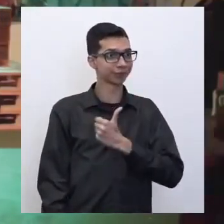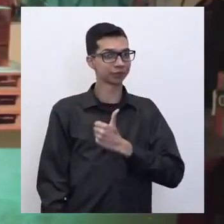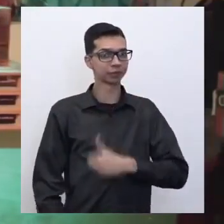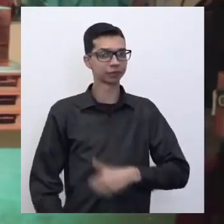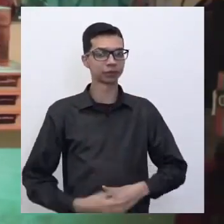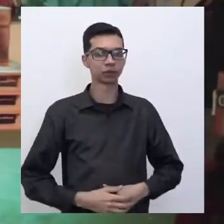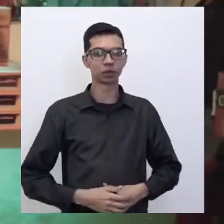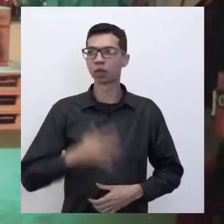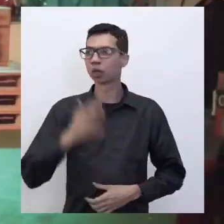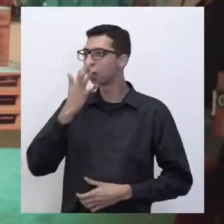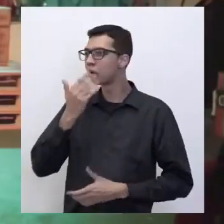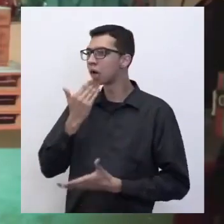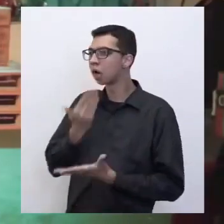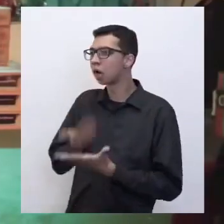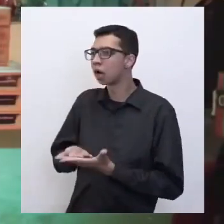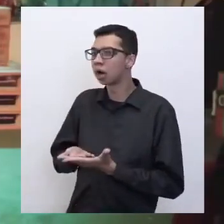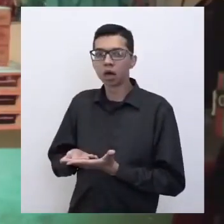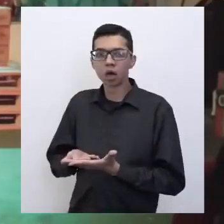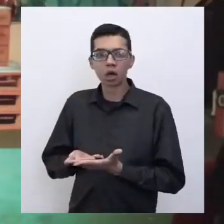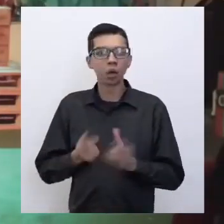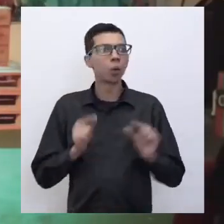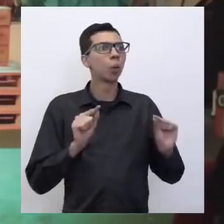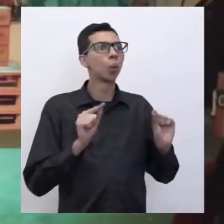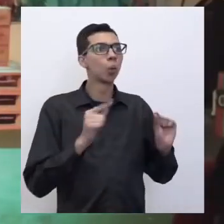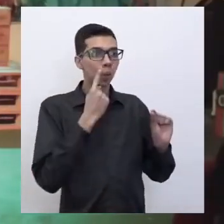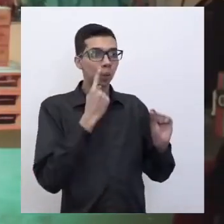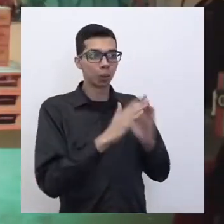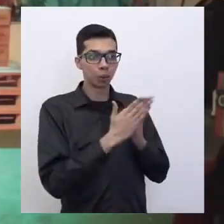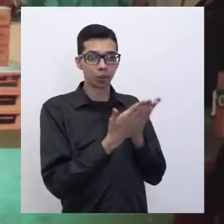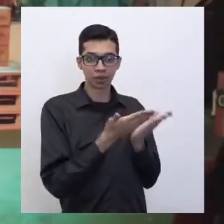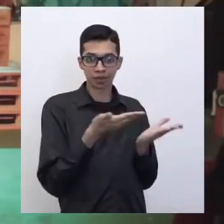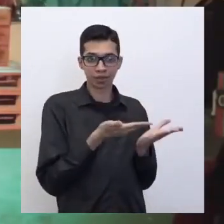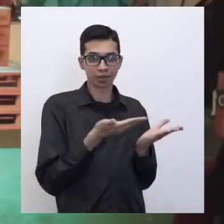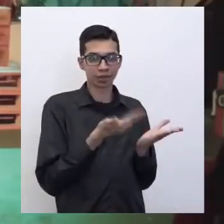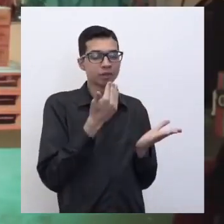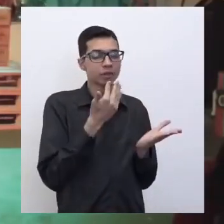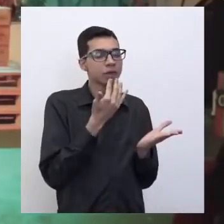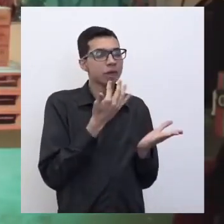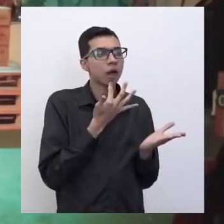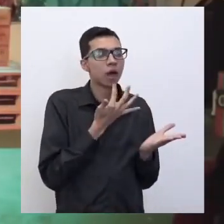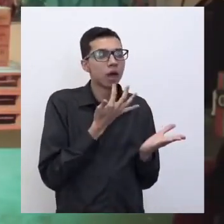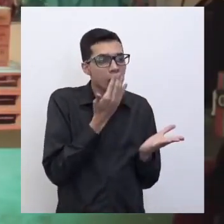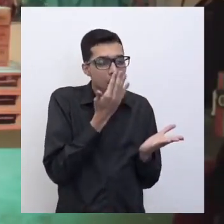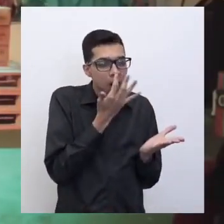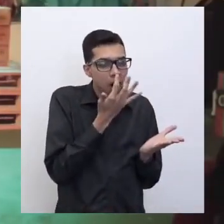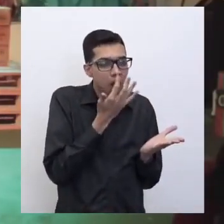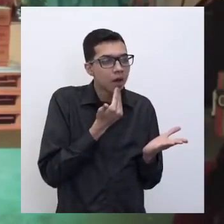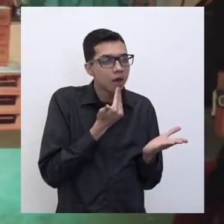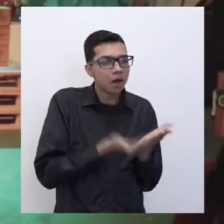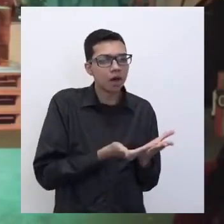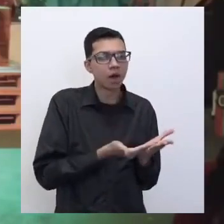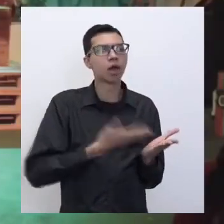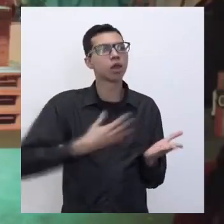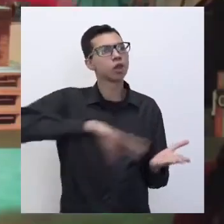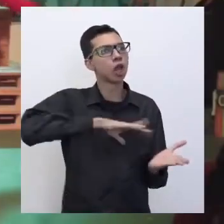E o que está escrito aqui é impressionante. Nós temos